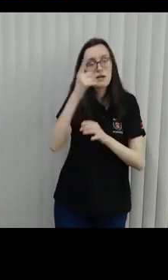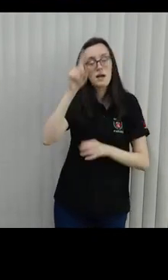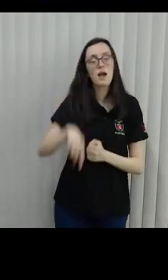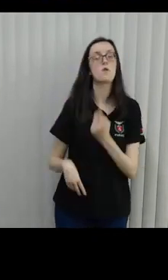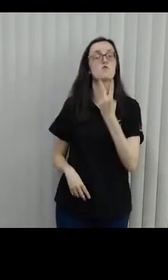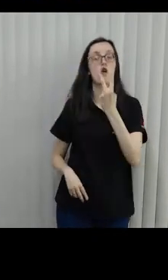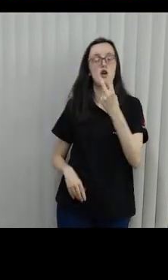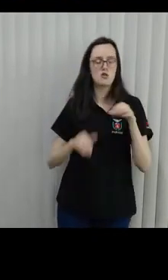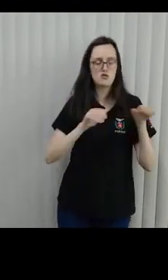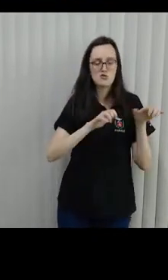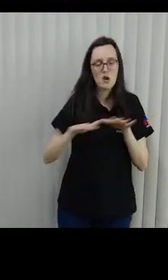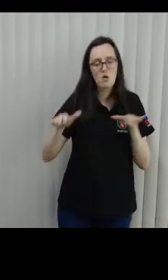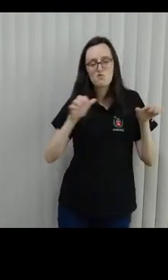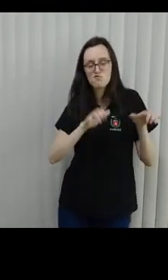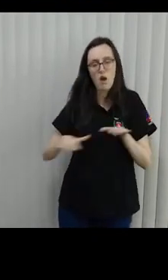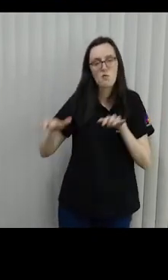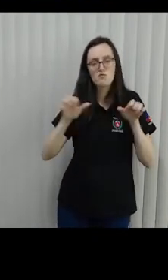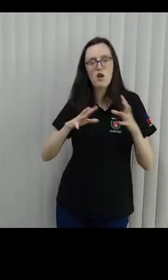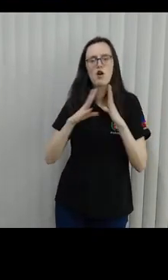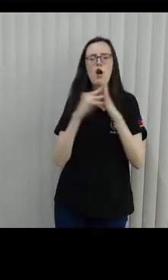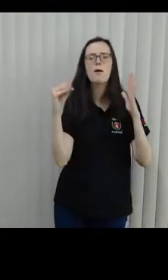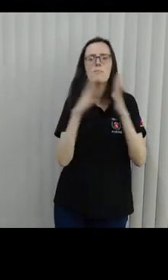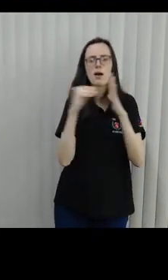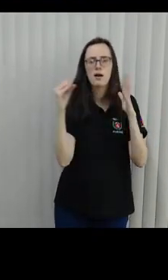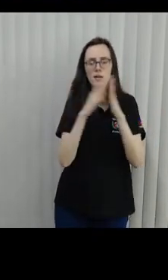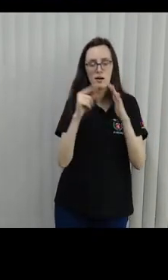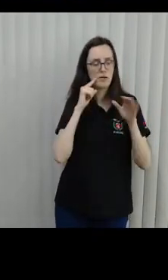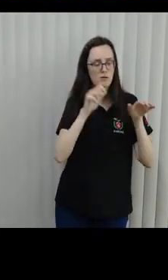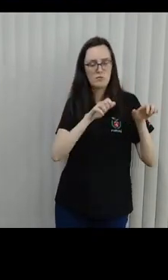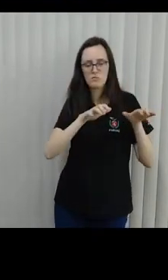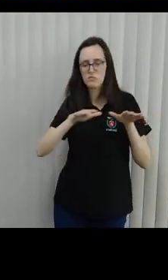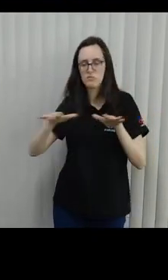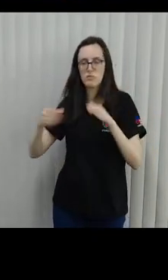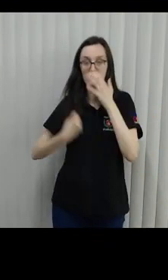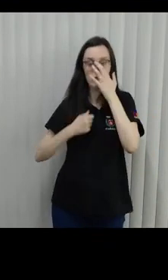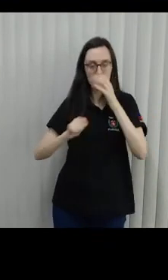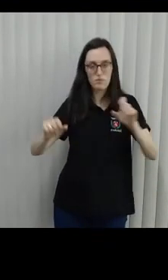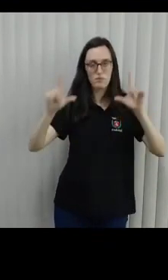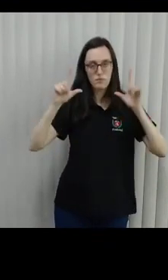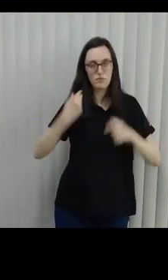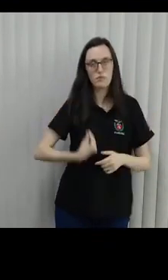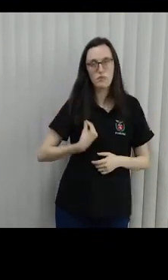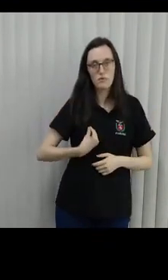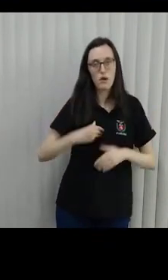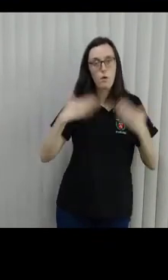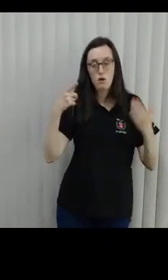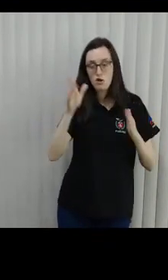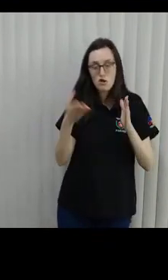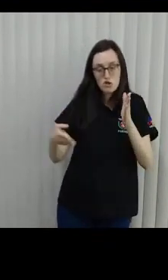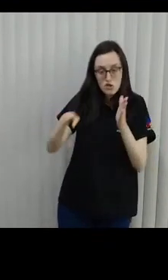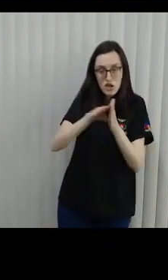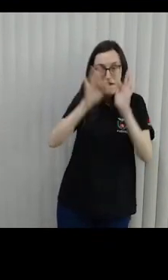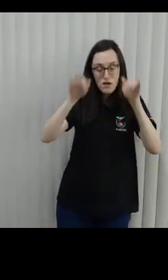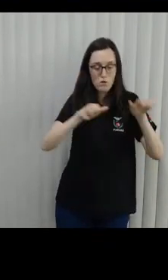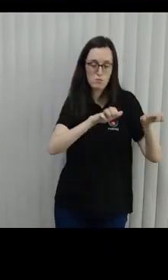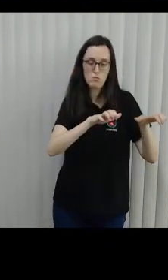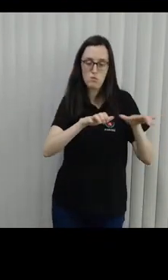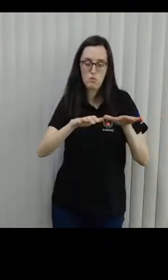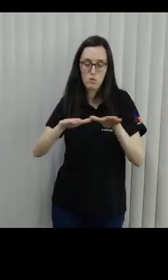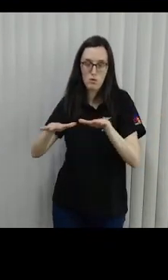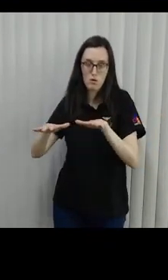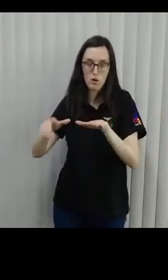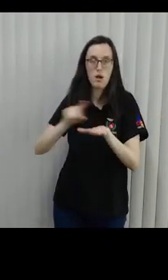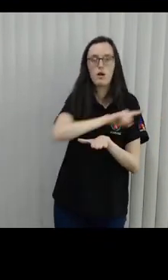dois chãos, né? Um clone do chão. Aí o primeiro aparece na tela, o outro também aparece. Quando esse aqui chegar no finalzinho, ele vai